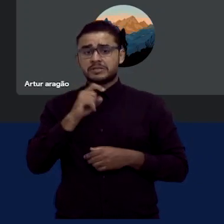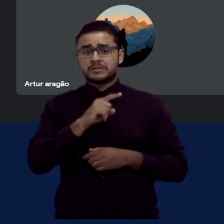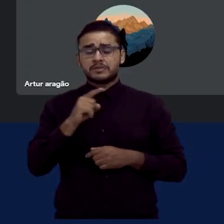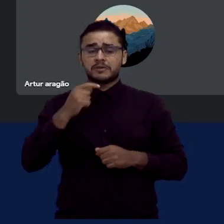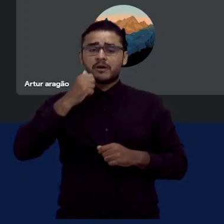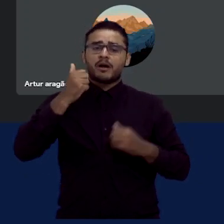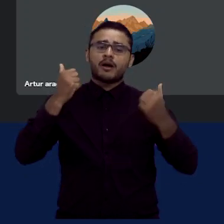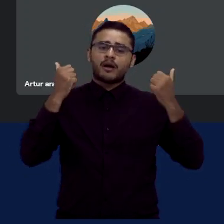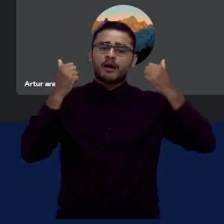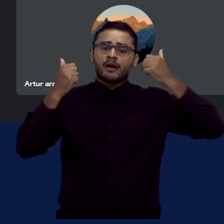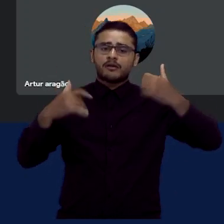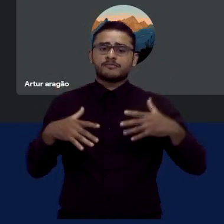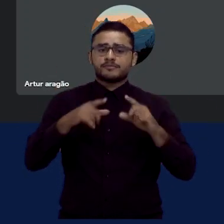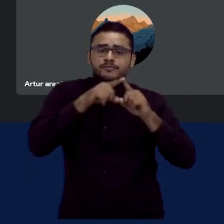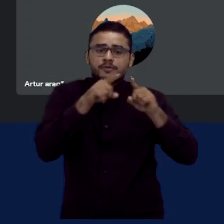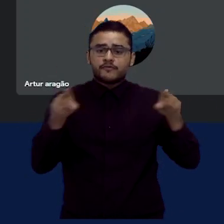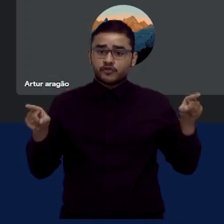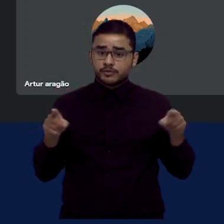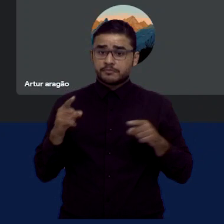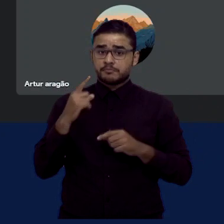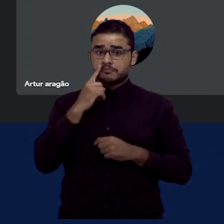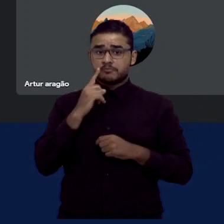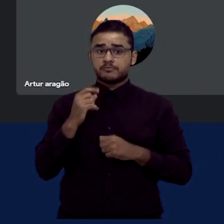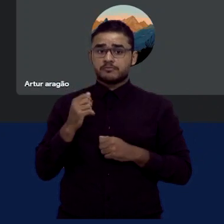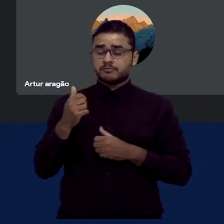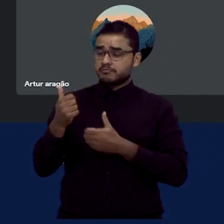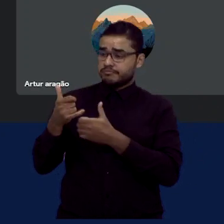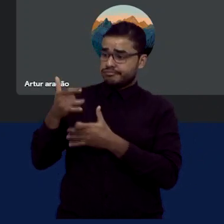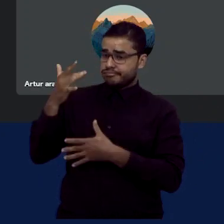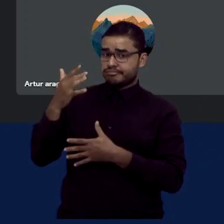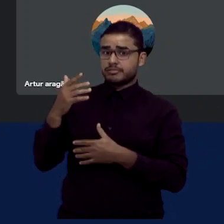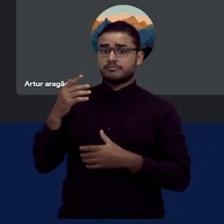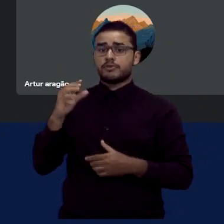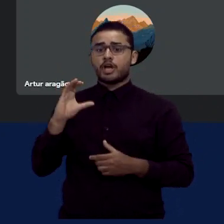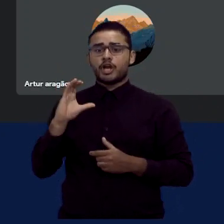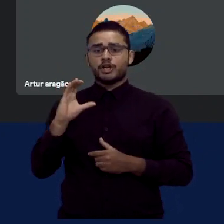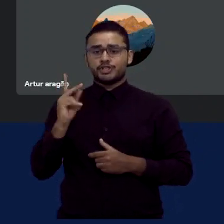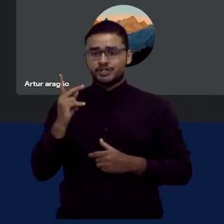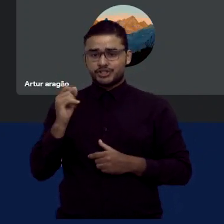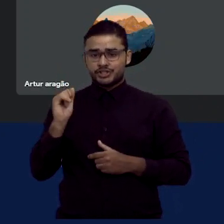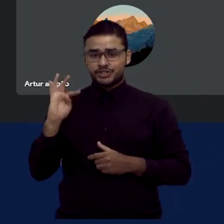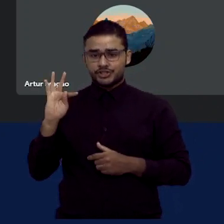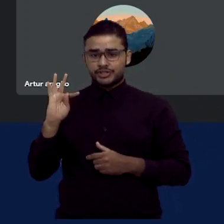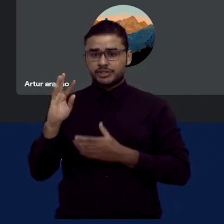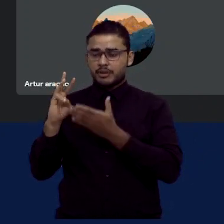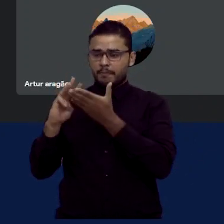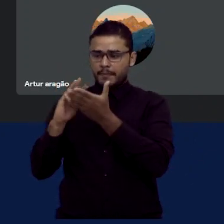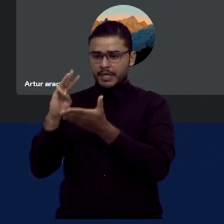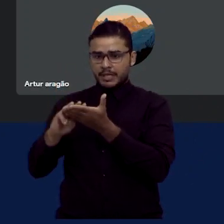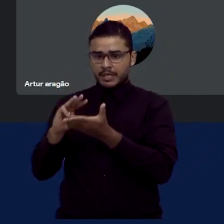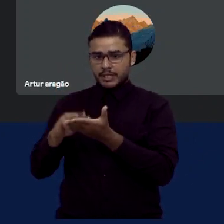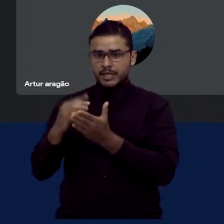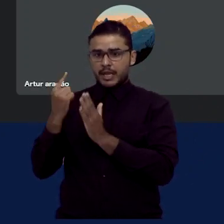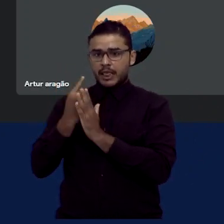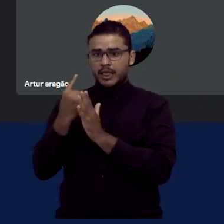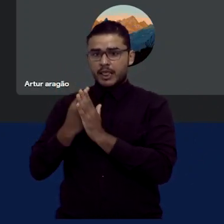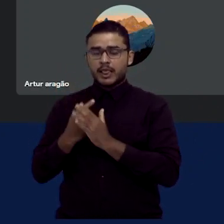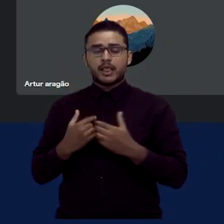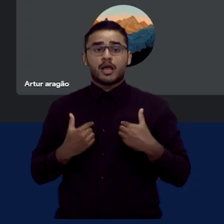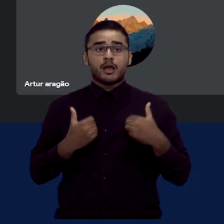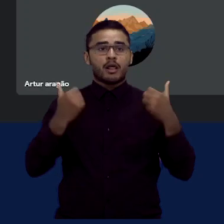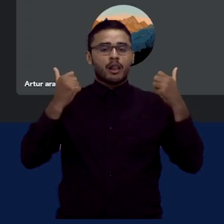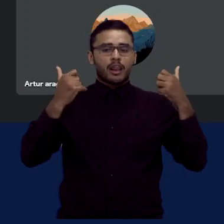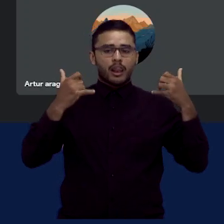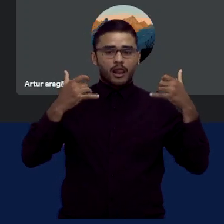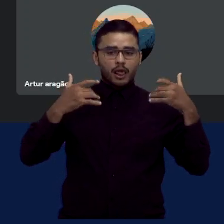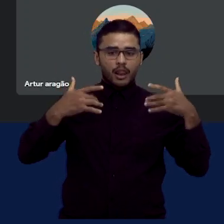tentar fazer o seguinte, pessoal. Vocês podem colocar as perguntas no chat. Na hora que eu acabar um bloco de fala, eu dou uma olhada nas perguntas e a